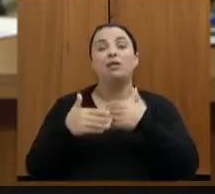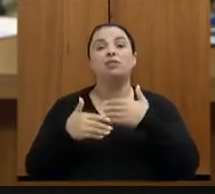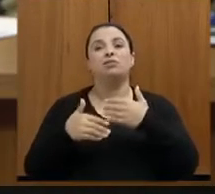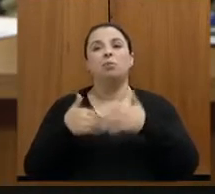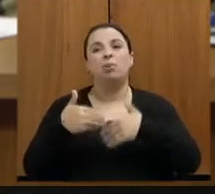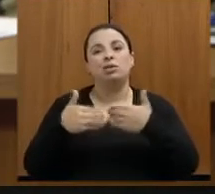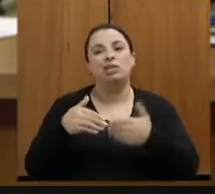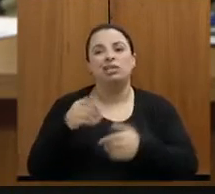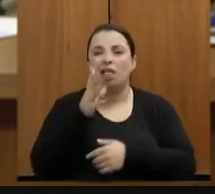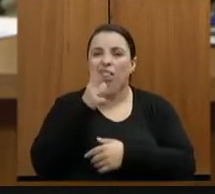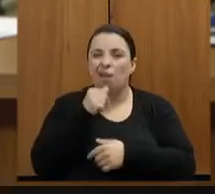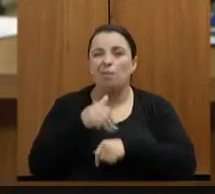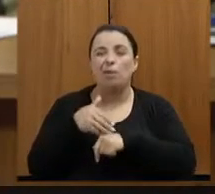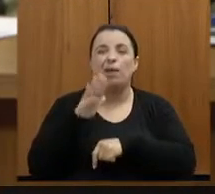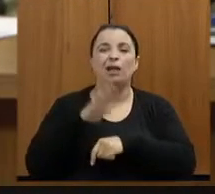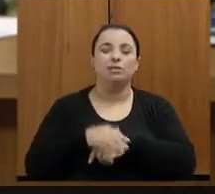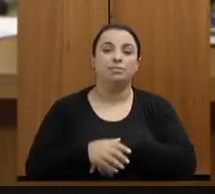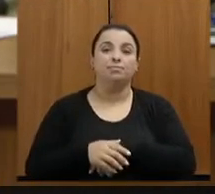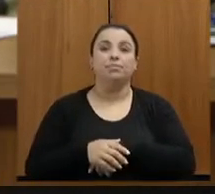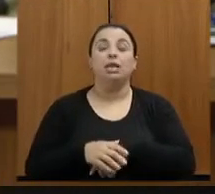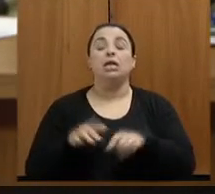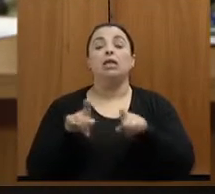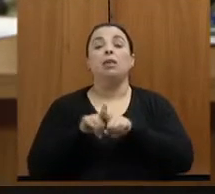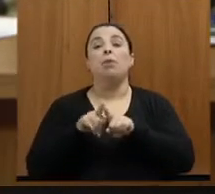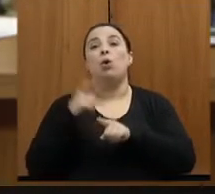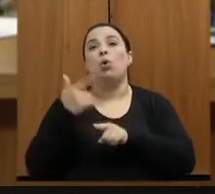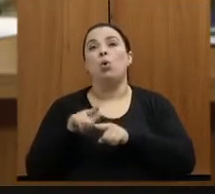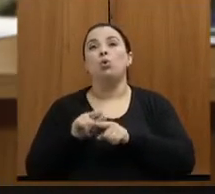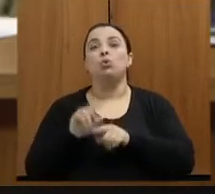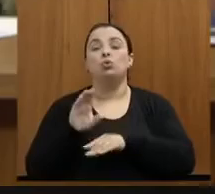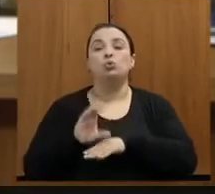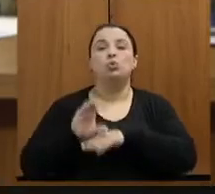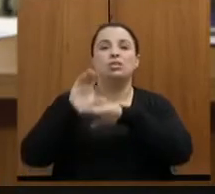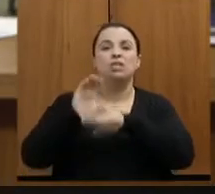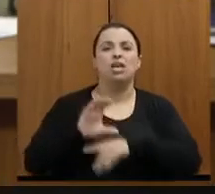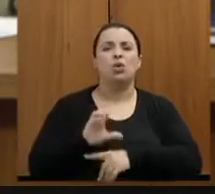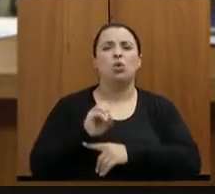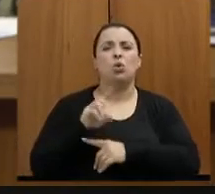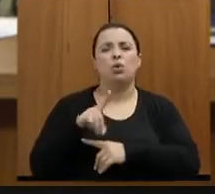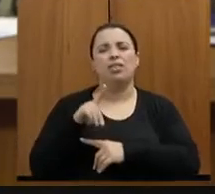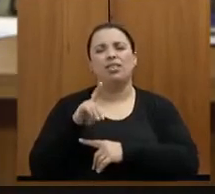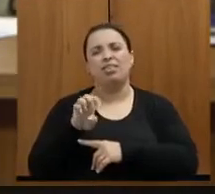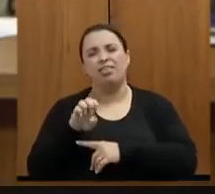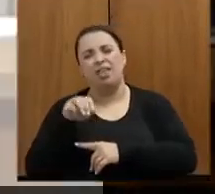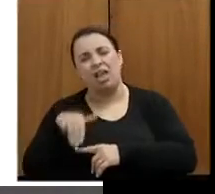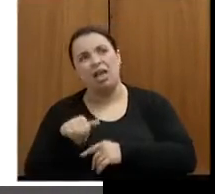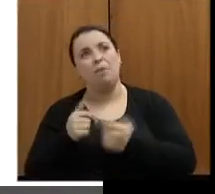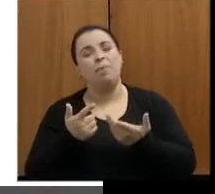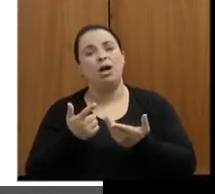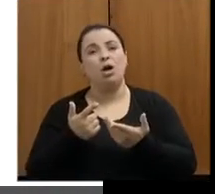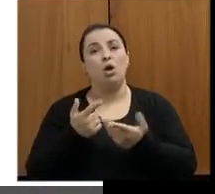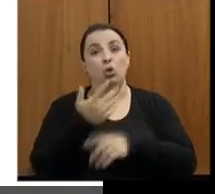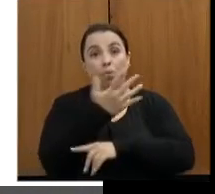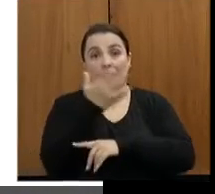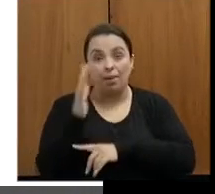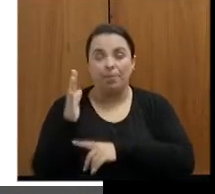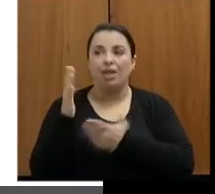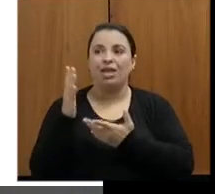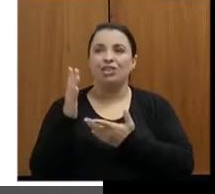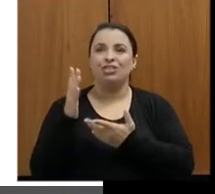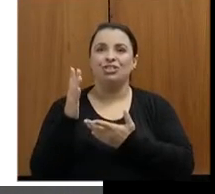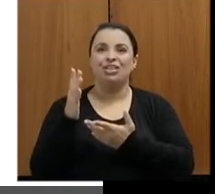questões com relação aos codemas, os conselhos de desenvolvimento de meio ambiente e a defesa civil, que são partes